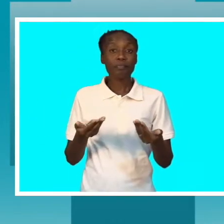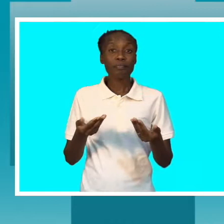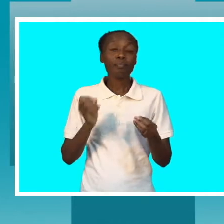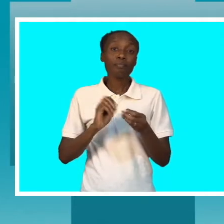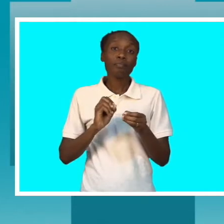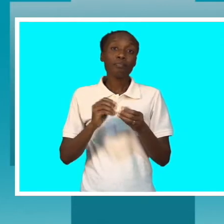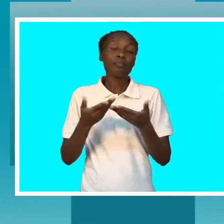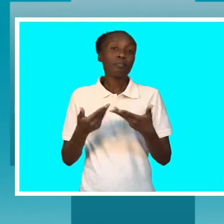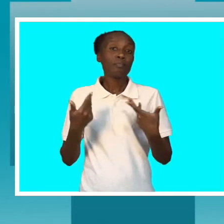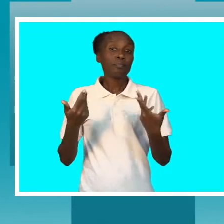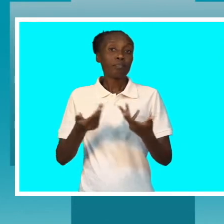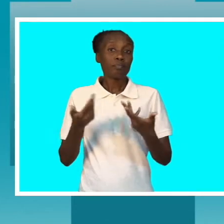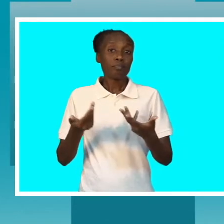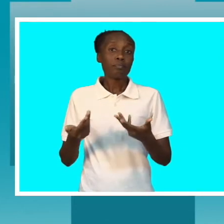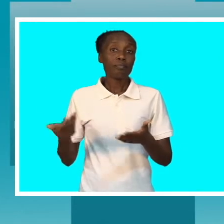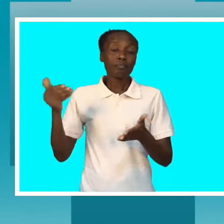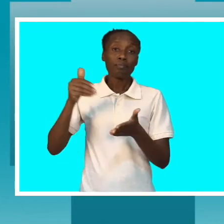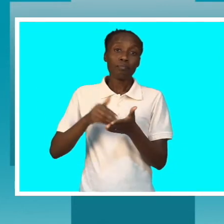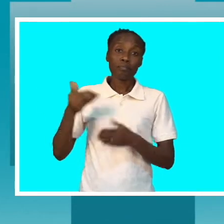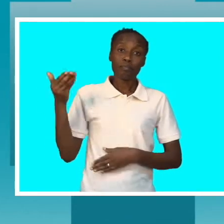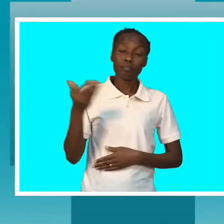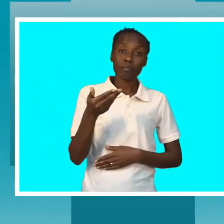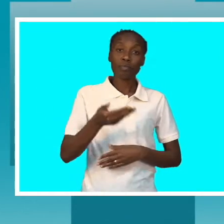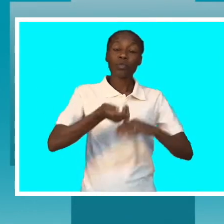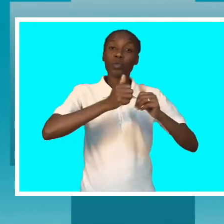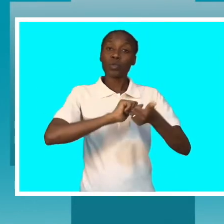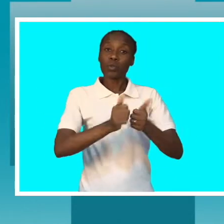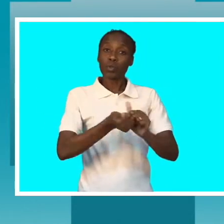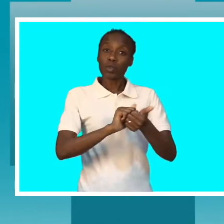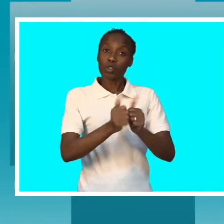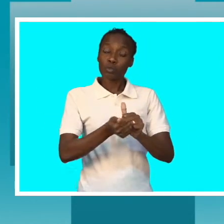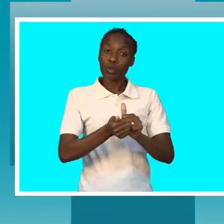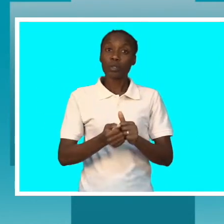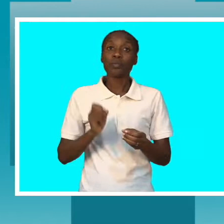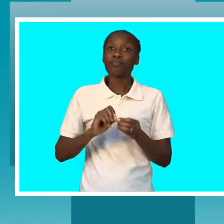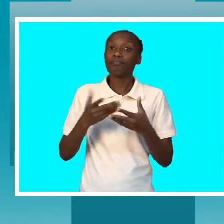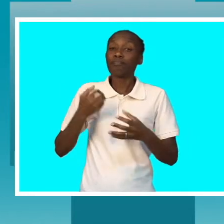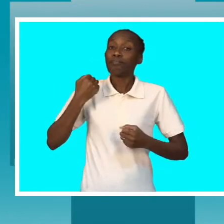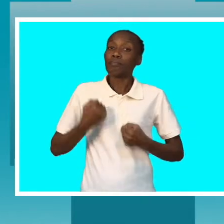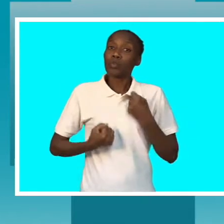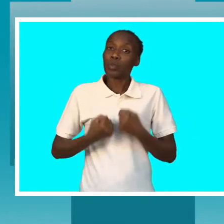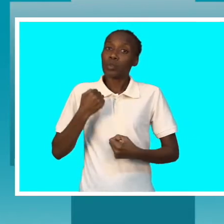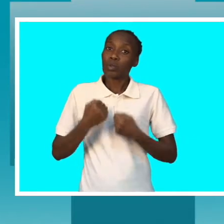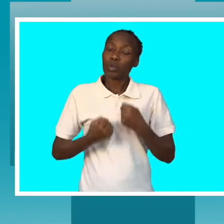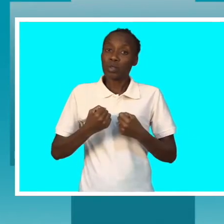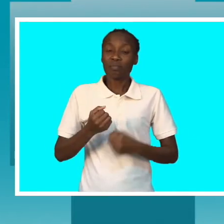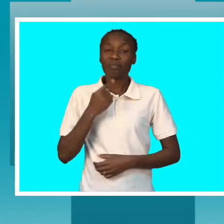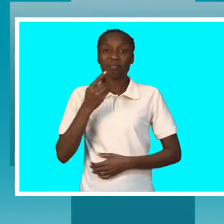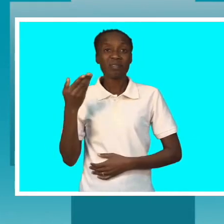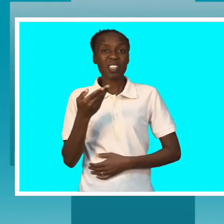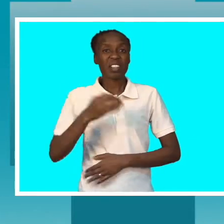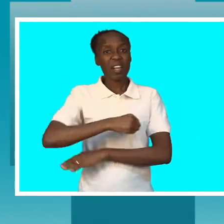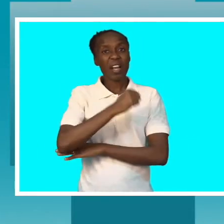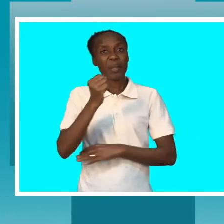Lá no esporte, um pouco, se você quiser correr, não há de ganhar, mas pelo menos a